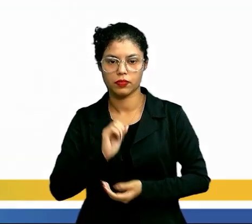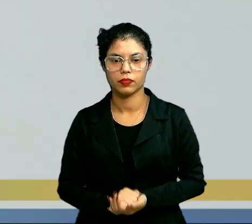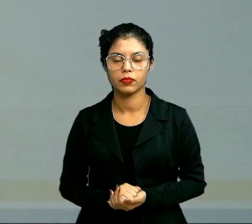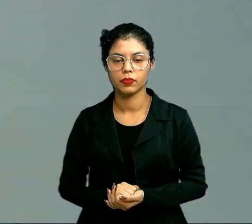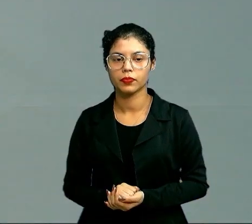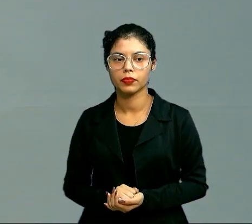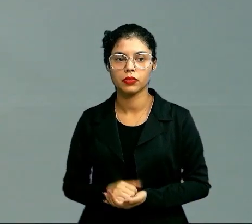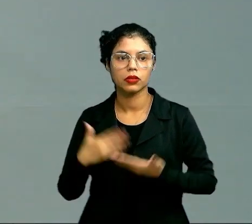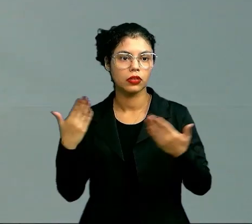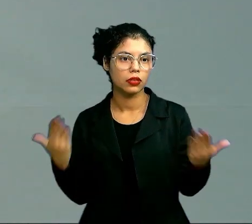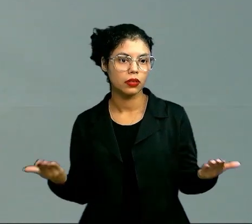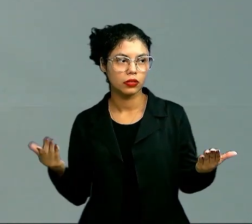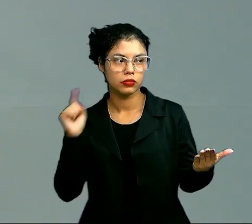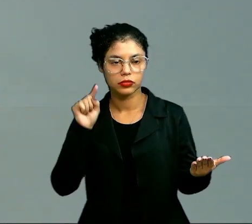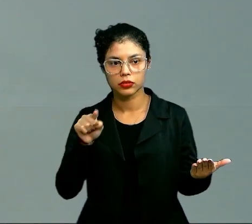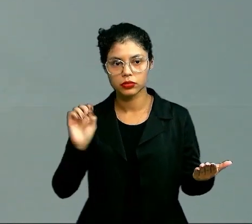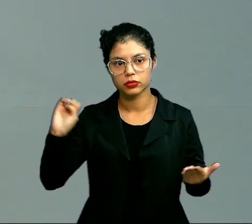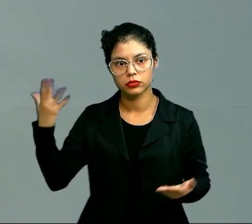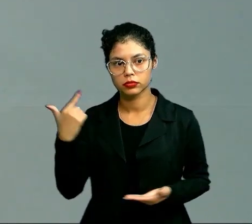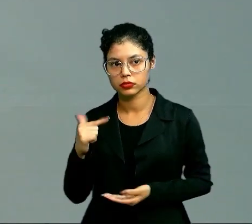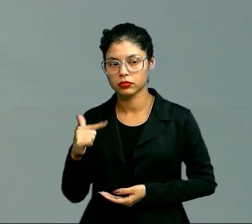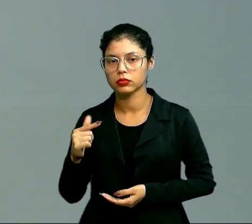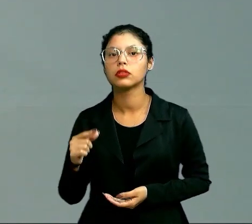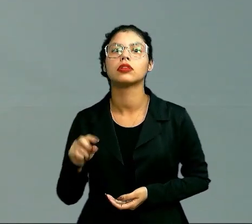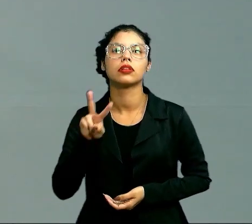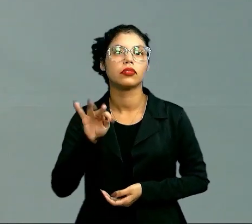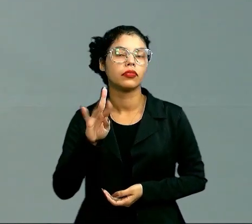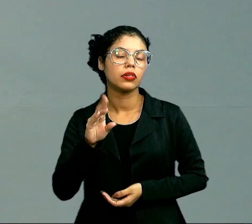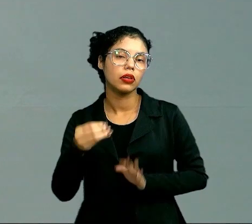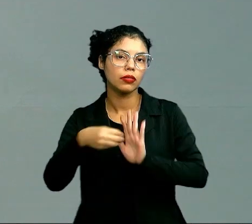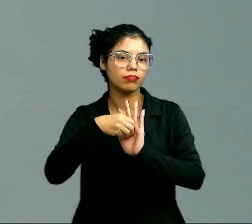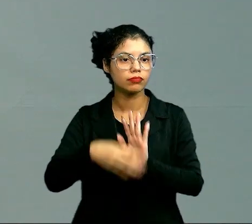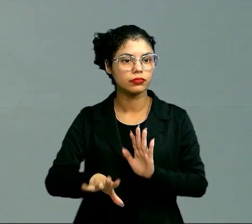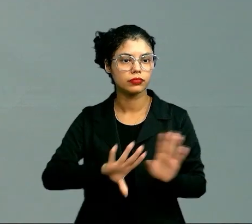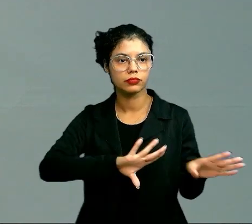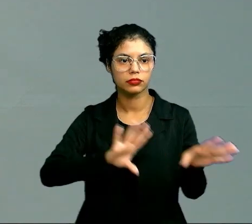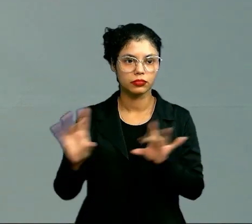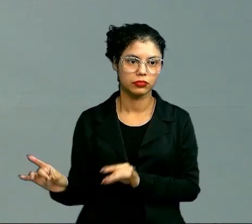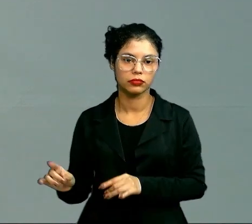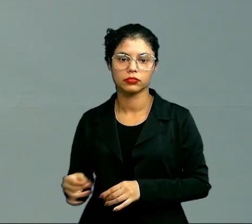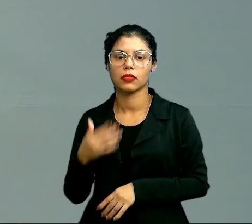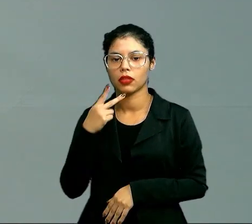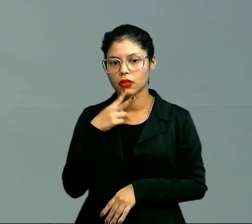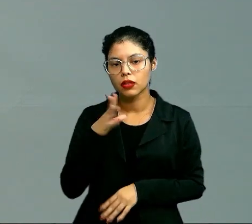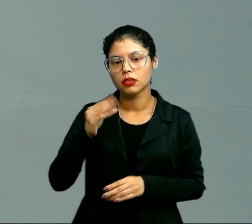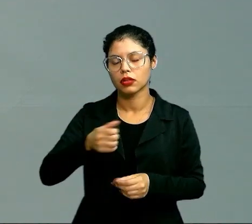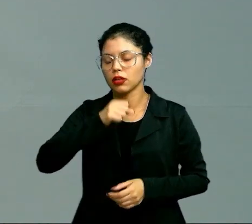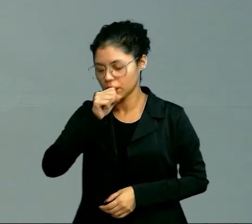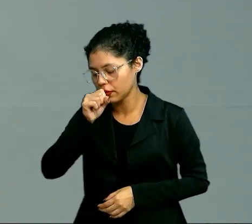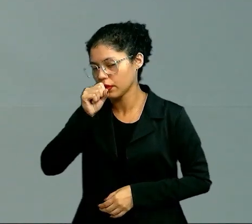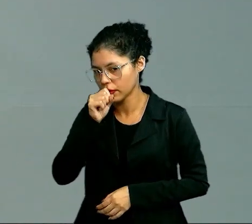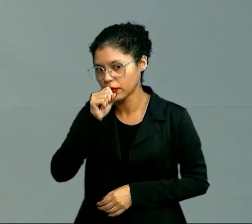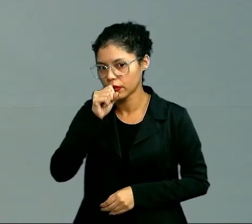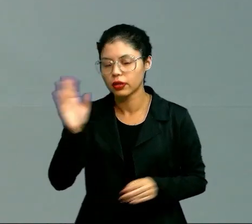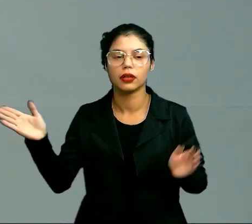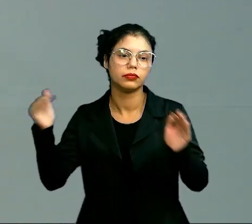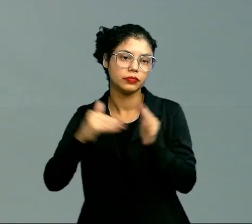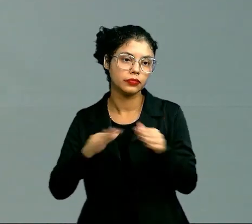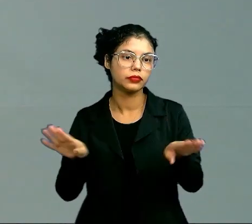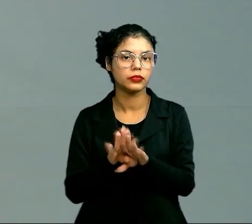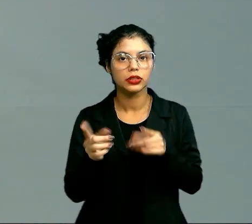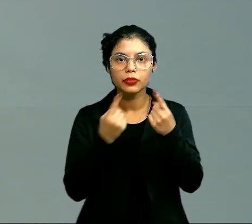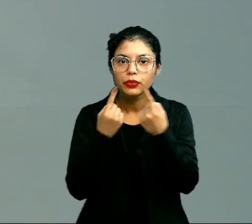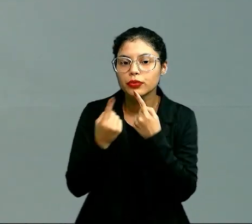morbilivírus, tá? Pessoal, aqui nesse caso não tem vetor. A transmissão é através da saliva, da tosse, né? Até pelo fato